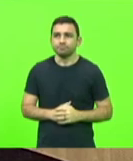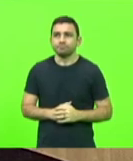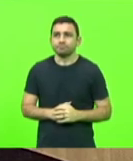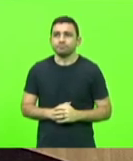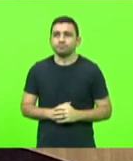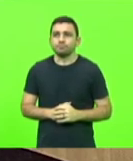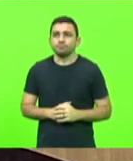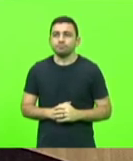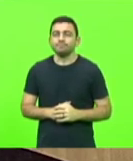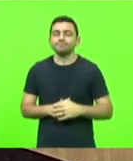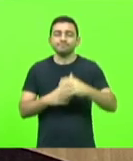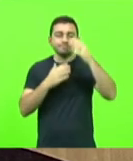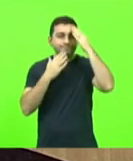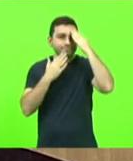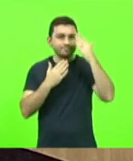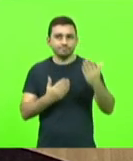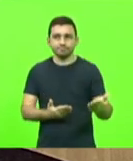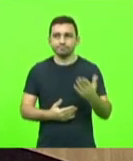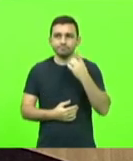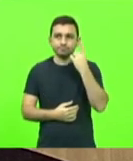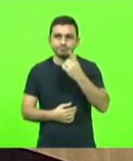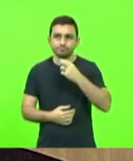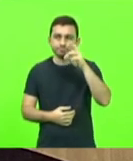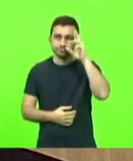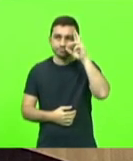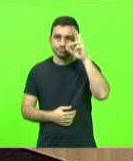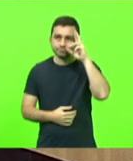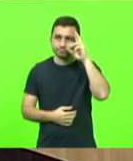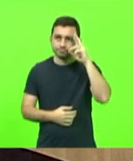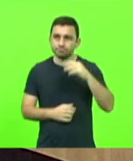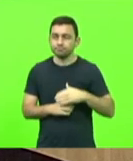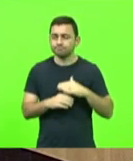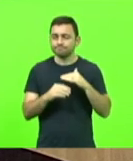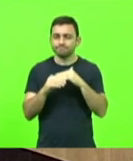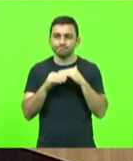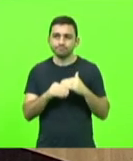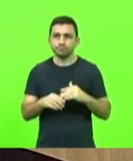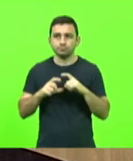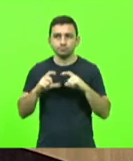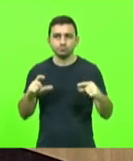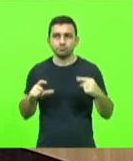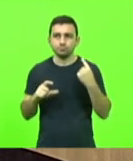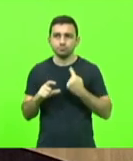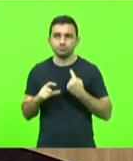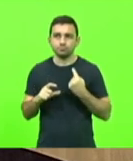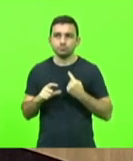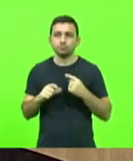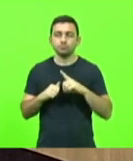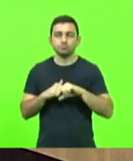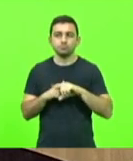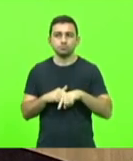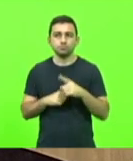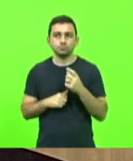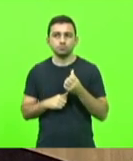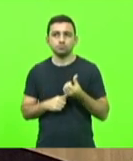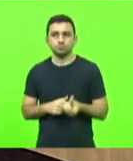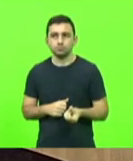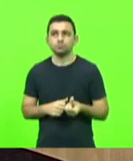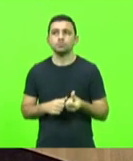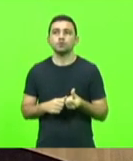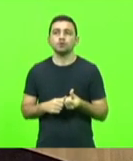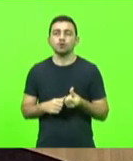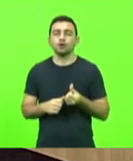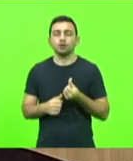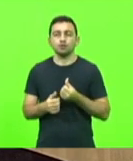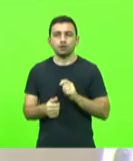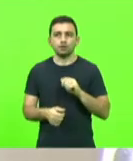Muito obrigado, deputado Ricardo Alba. Em consonância com o parágrafo primeiro do artigo número 106, dou a ata por